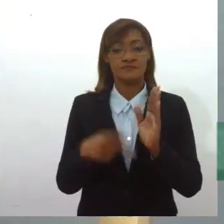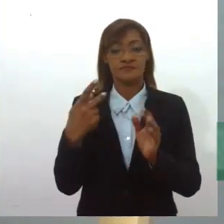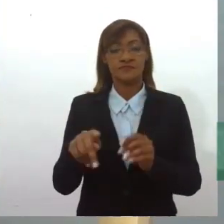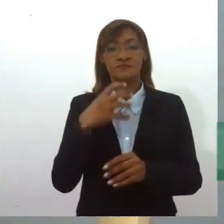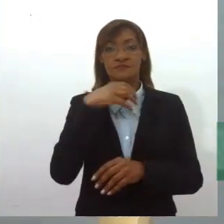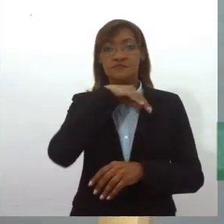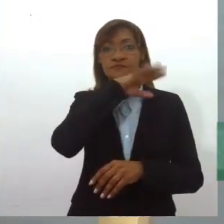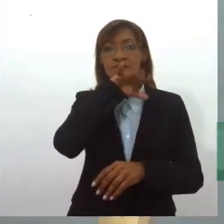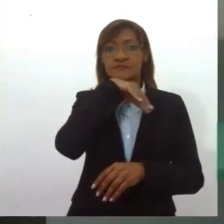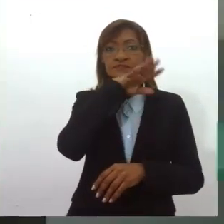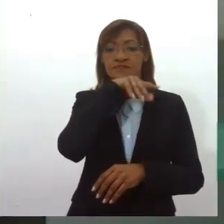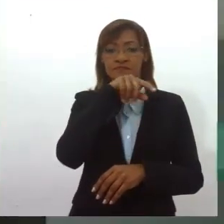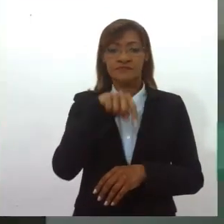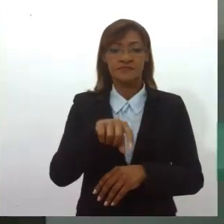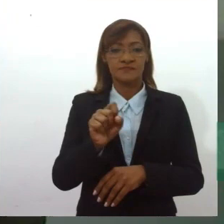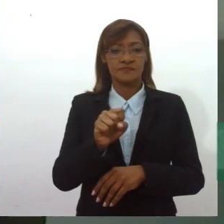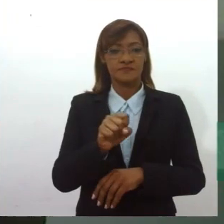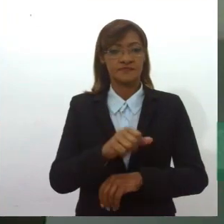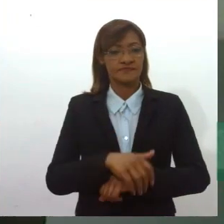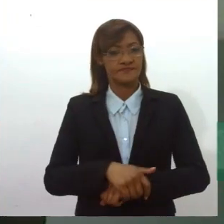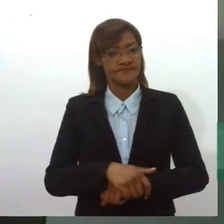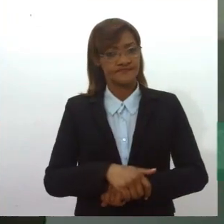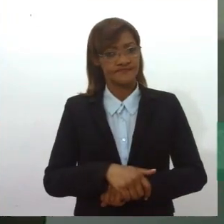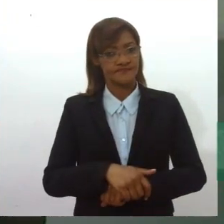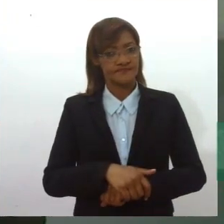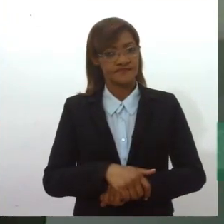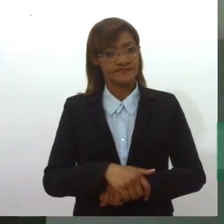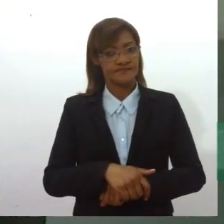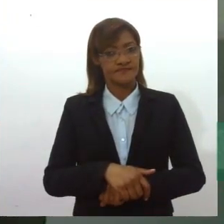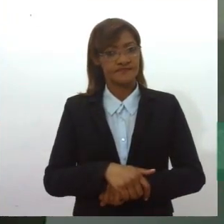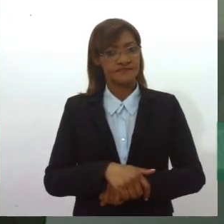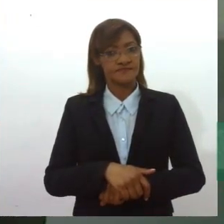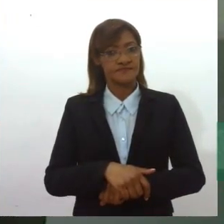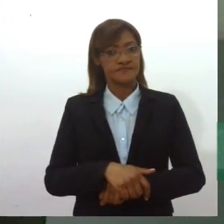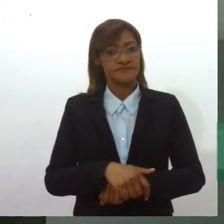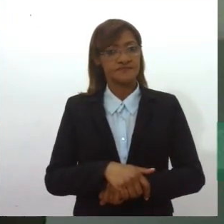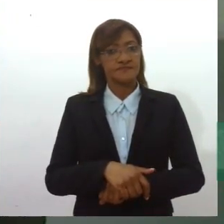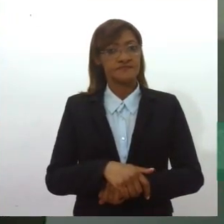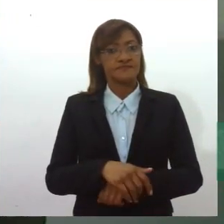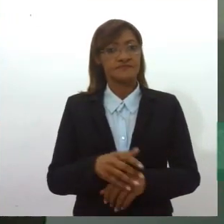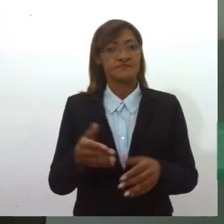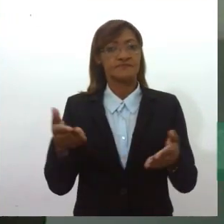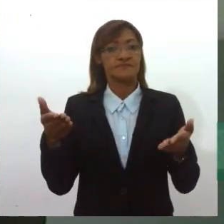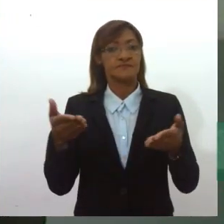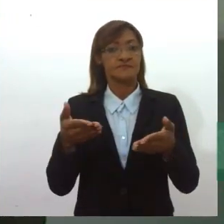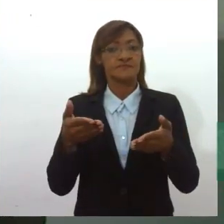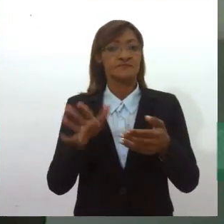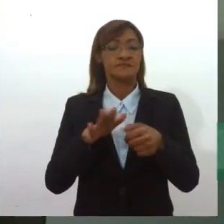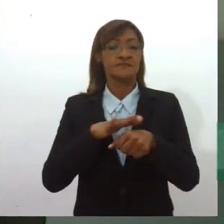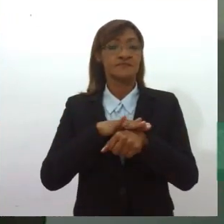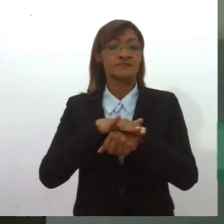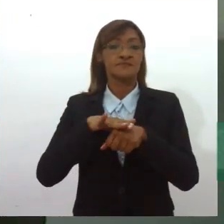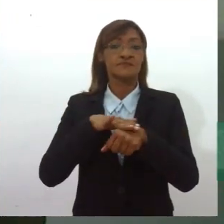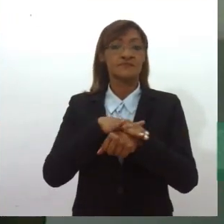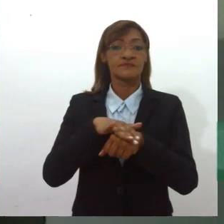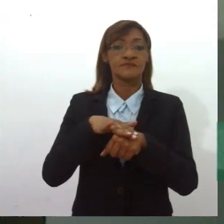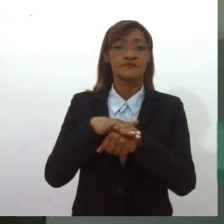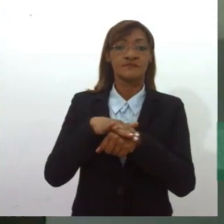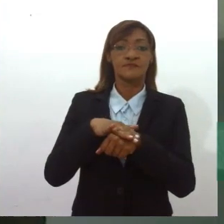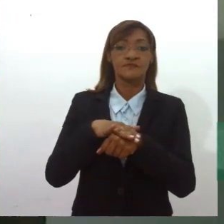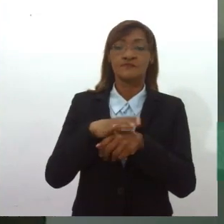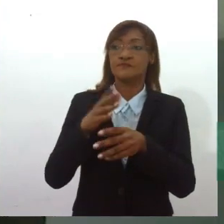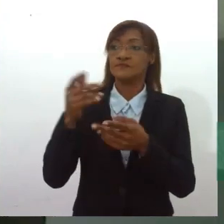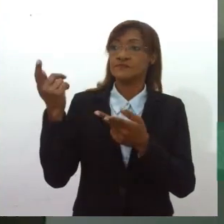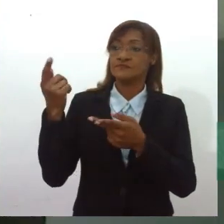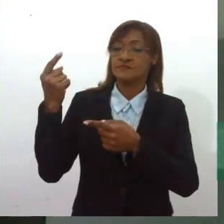de Sergipe agora né vou conversar a nossa o nosso debate aí e convidando